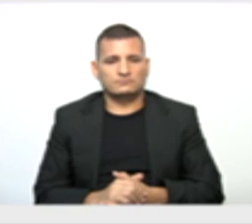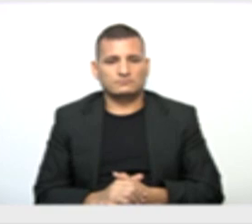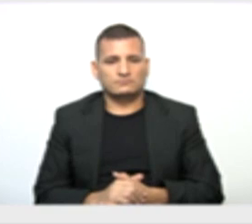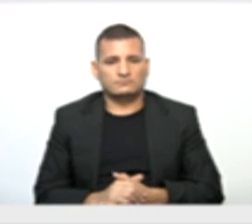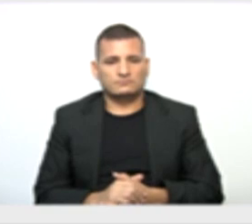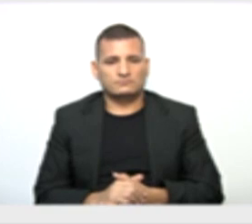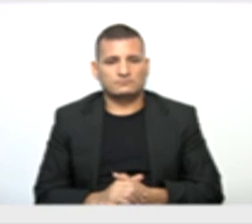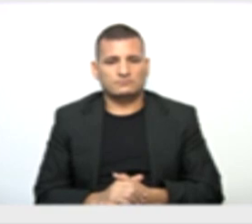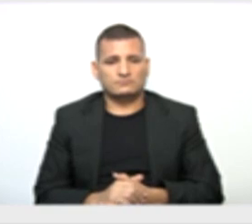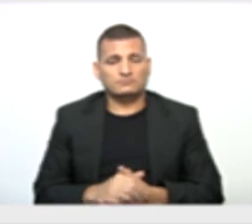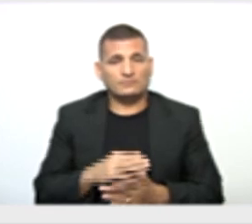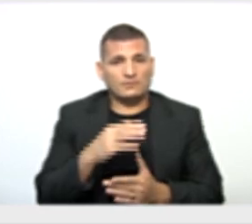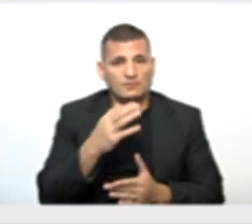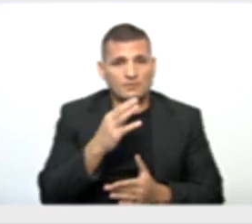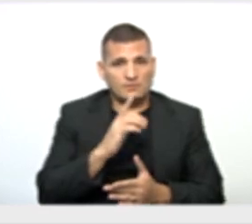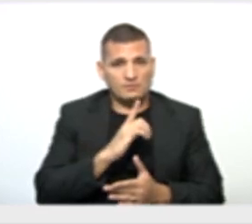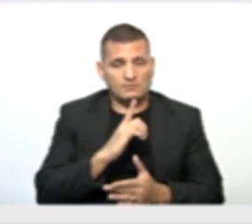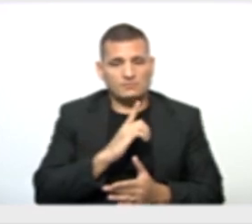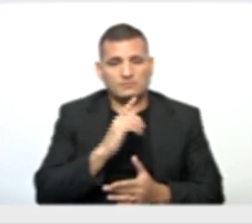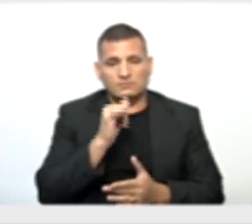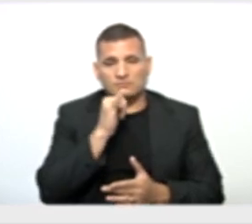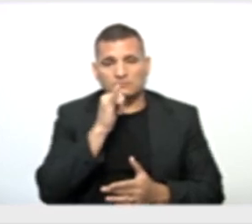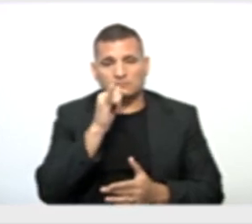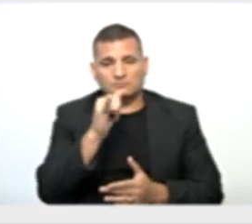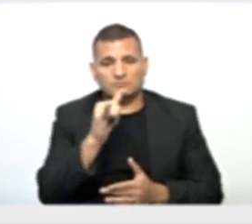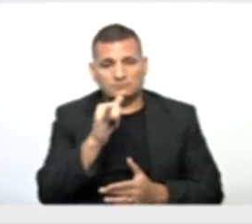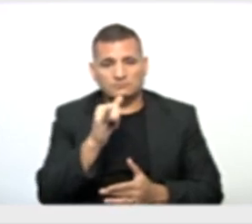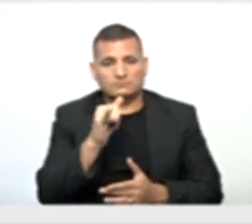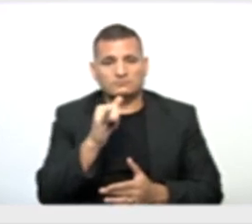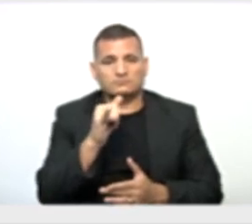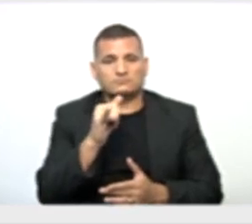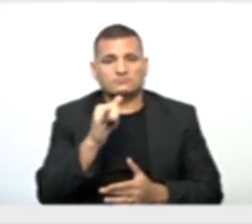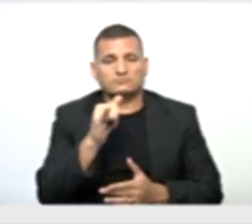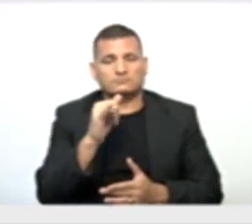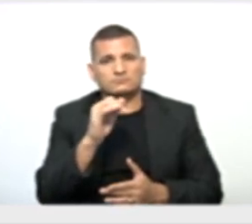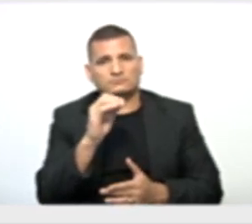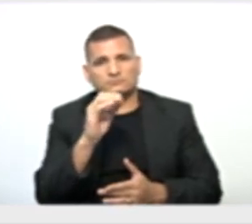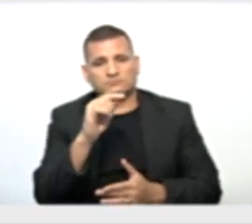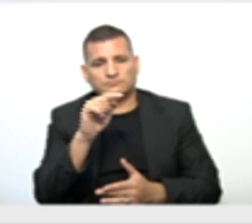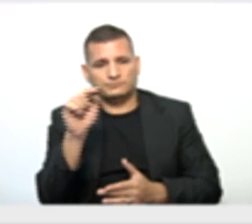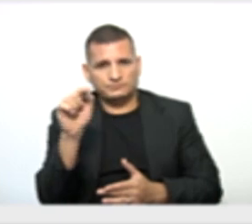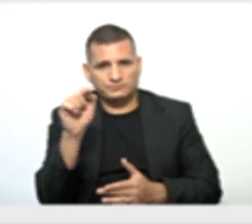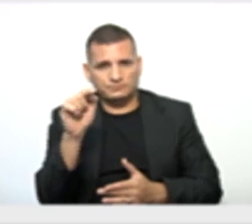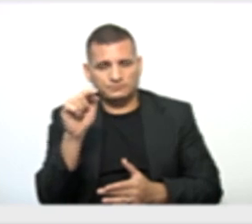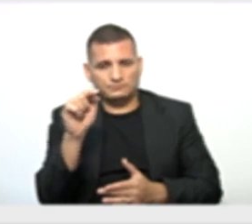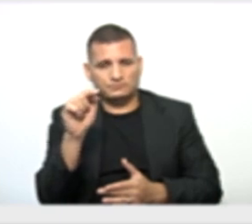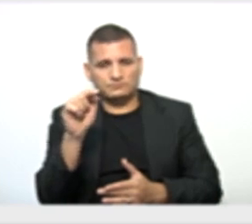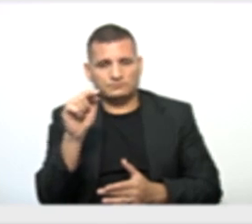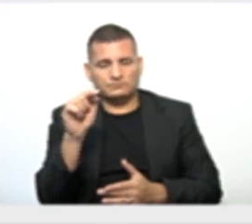Quando eu tenho uma resposta para esse condicional aqui,